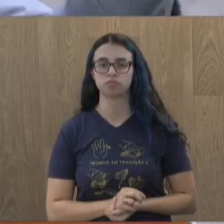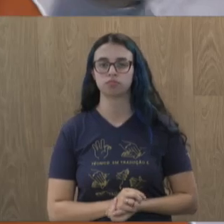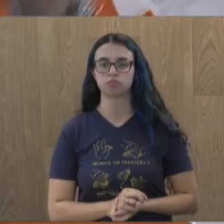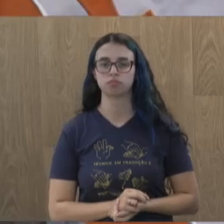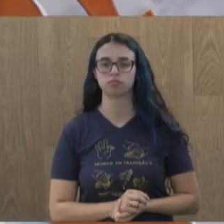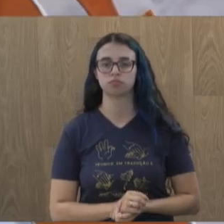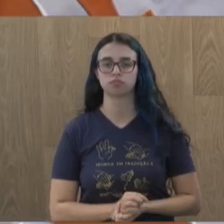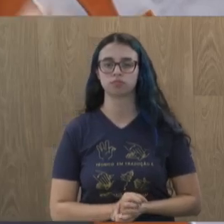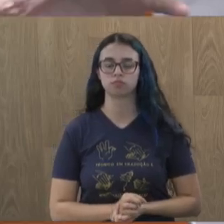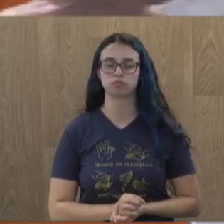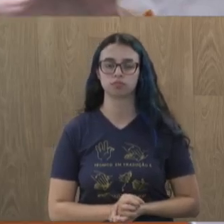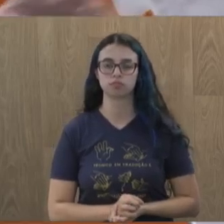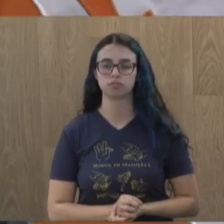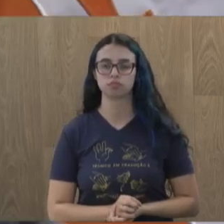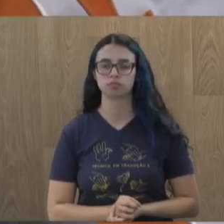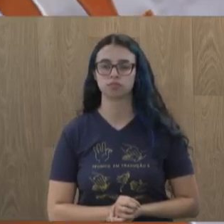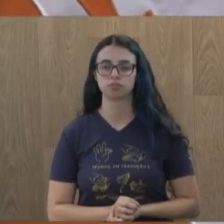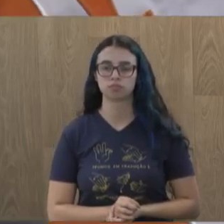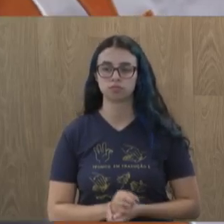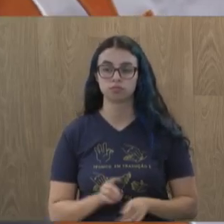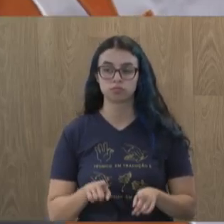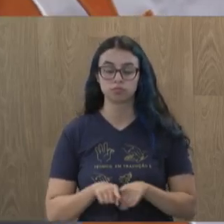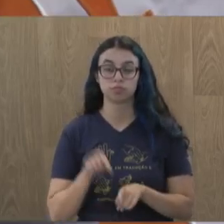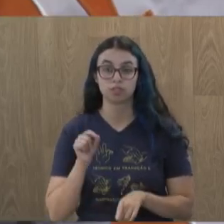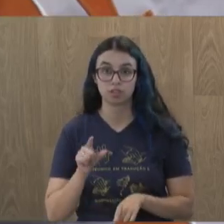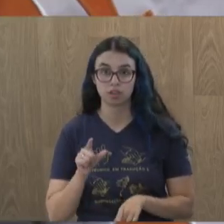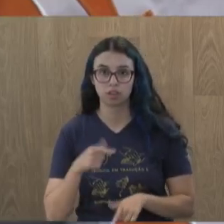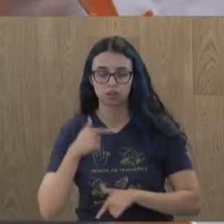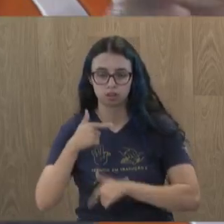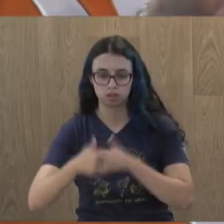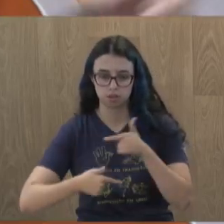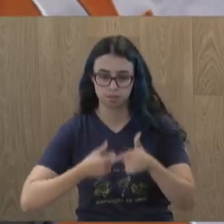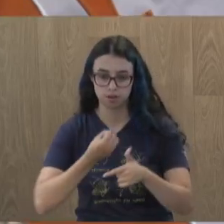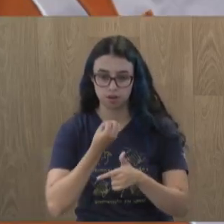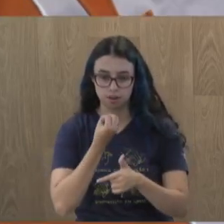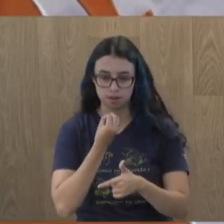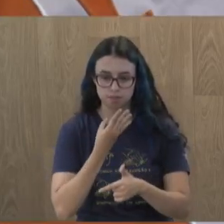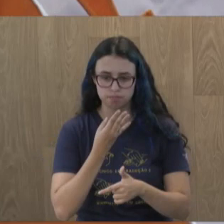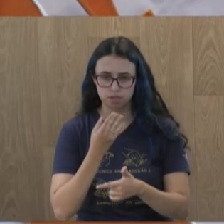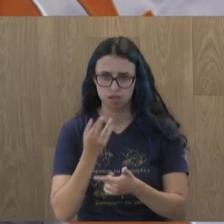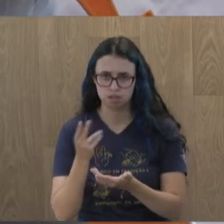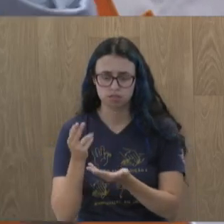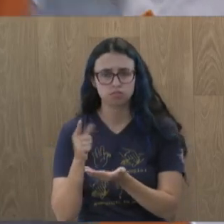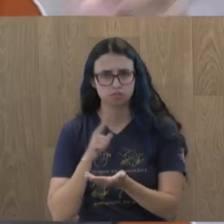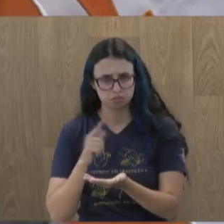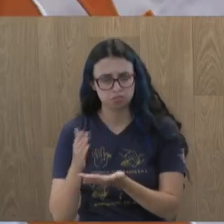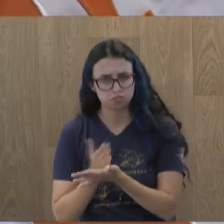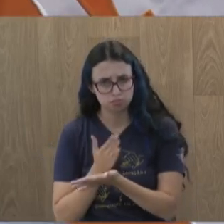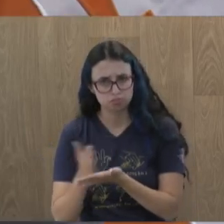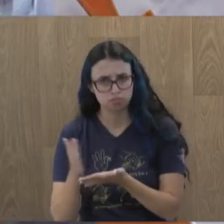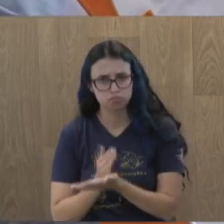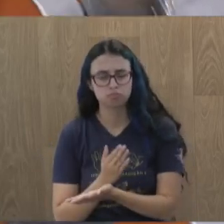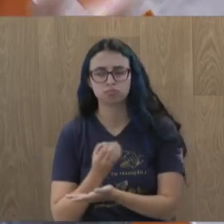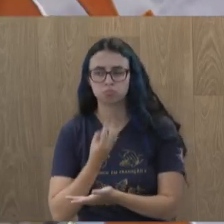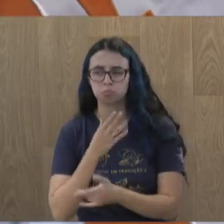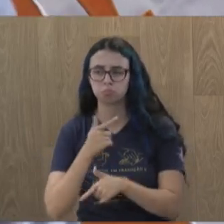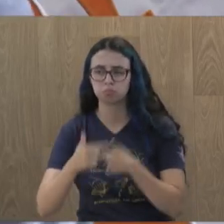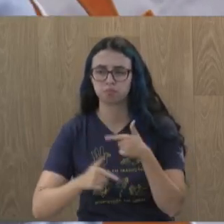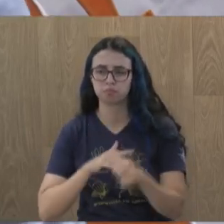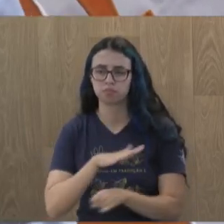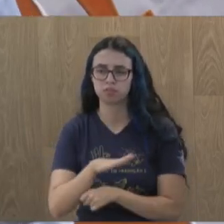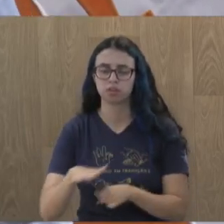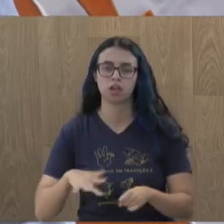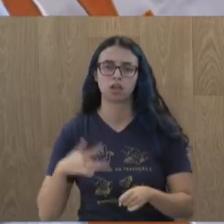pessoas novas aqui. Os que estão fazendo bom trabalho, que vocês incluem aí. Fala assim, tem muitos aqui, inclusive, fazendo bom trabalho na saúde, fazendo bom trabalho aí